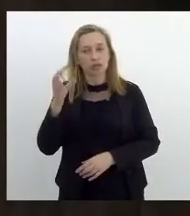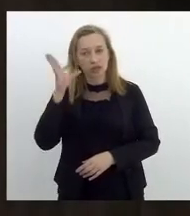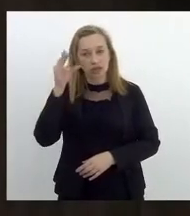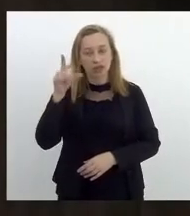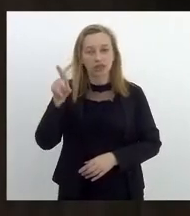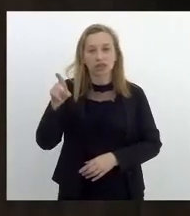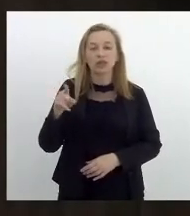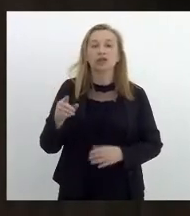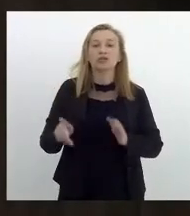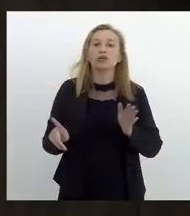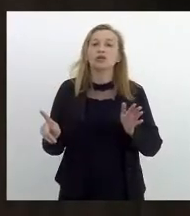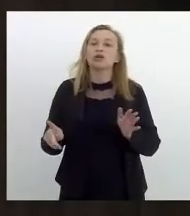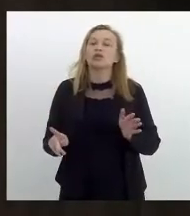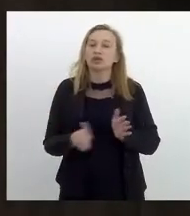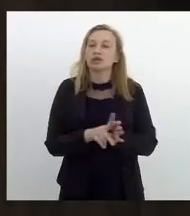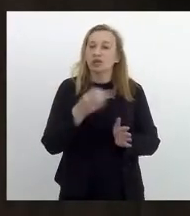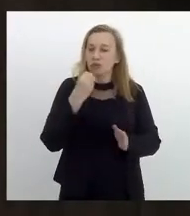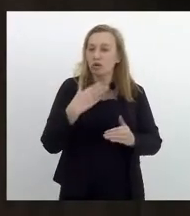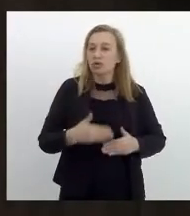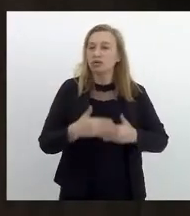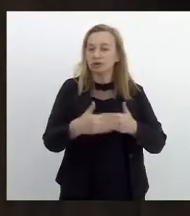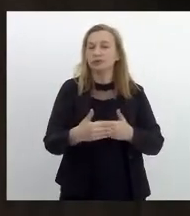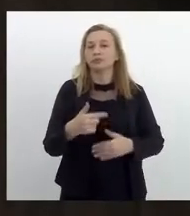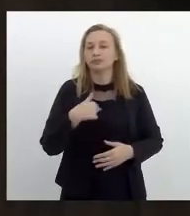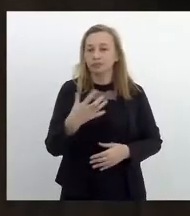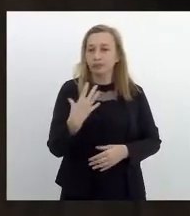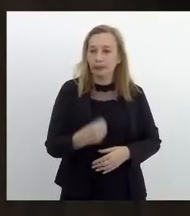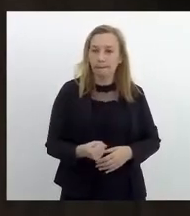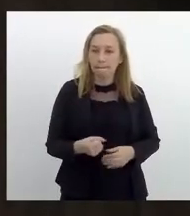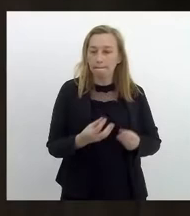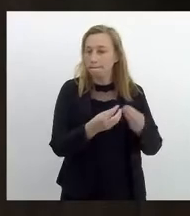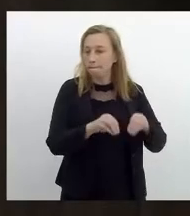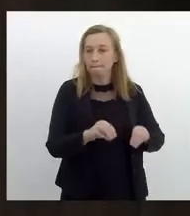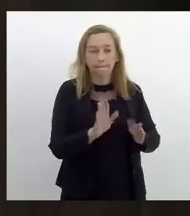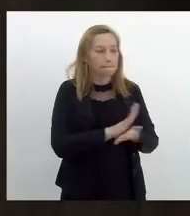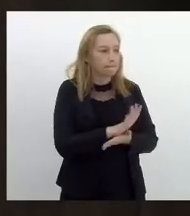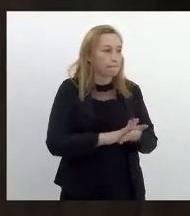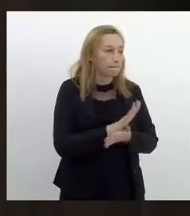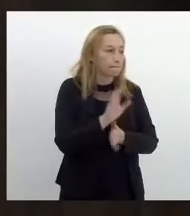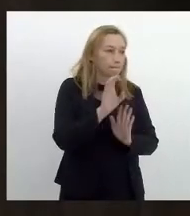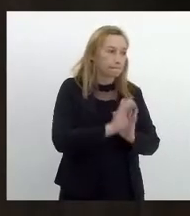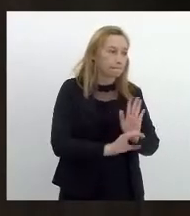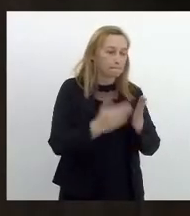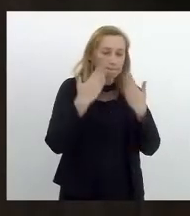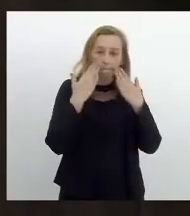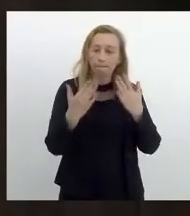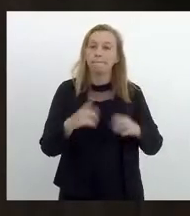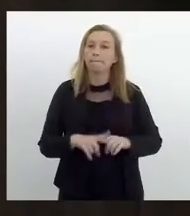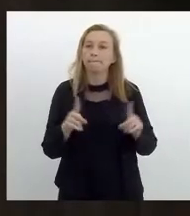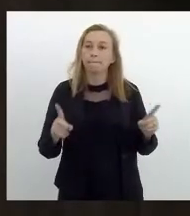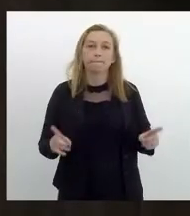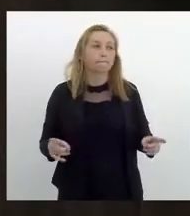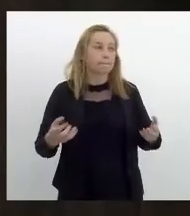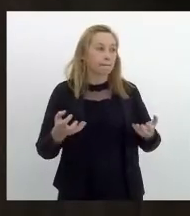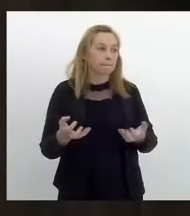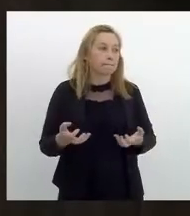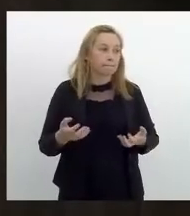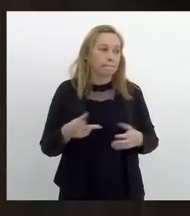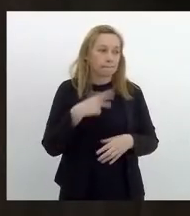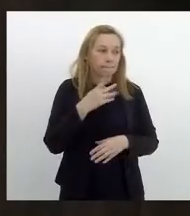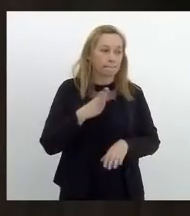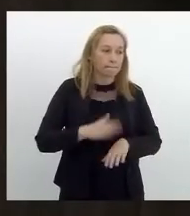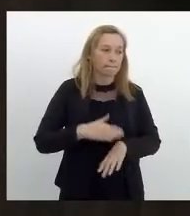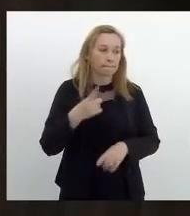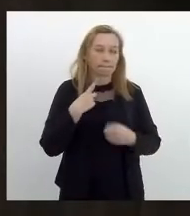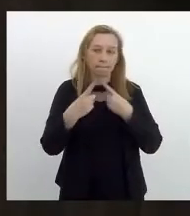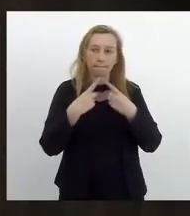projeto merece prosperar, por isso me parecia favorável, sem prejuízo das emendas que apresentei, mas, de qualquer maneira, eu quero abrir um pouco mais esse